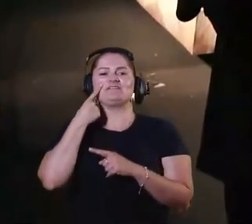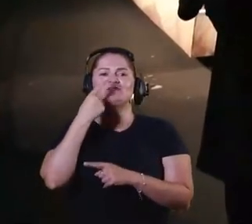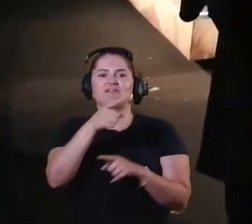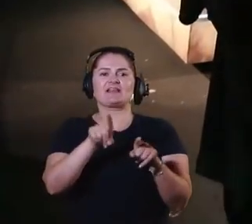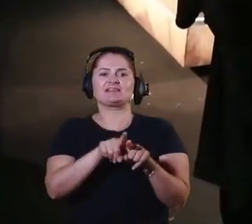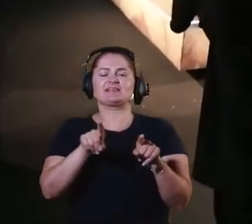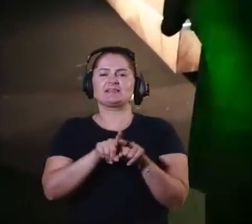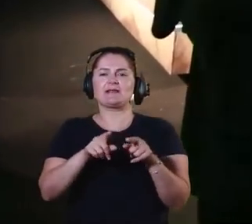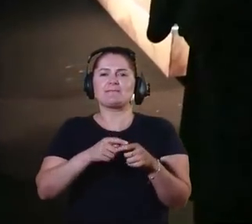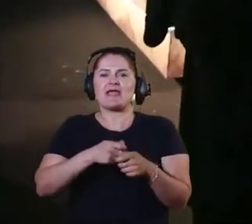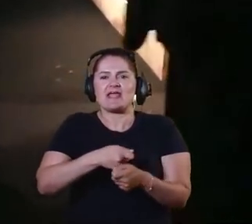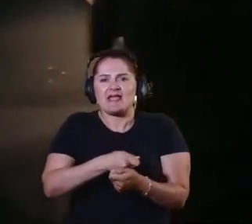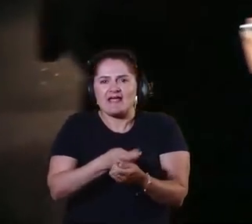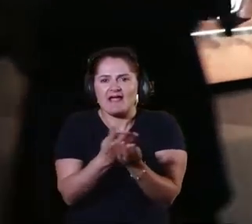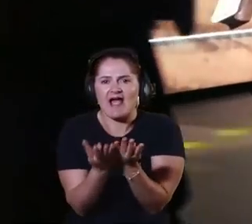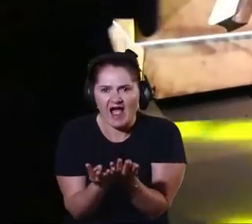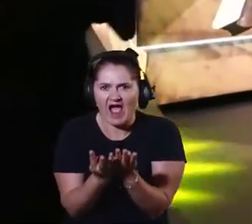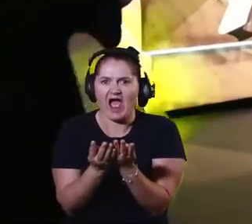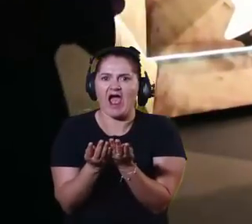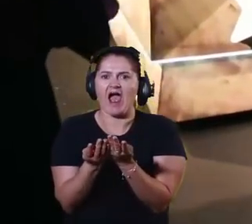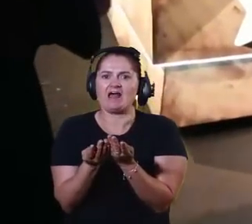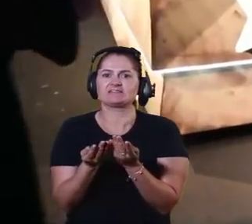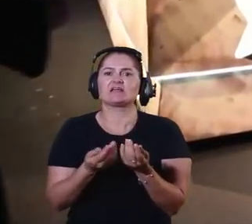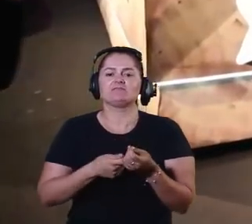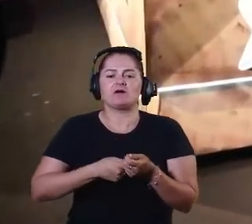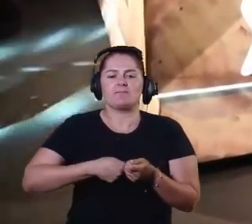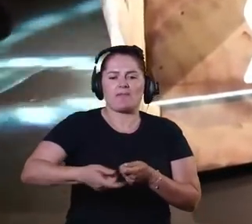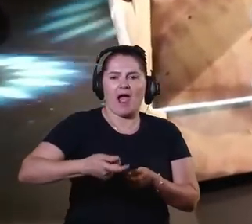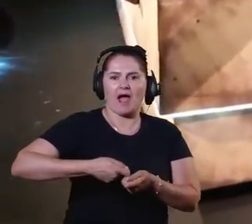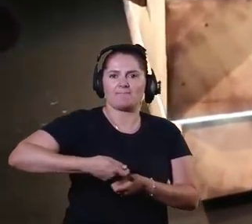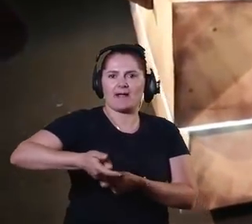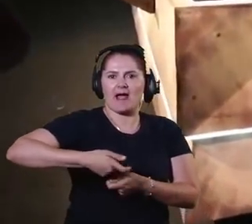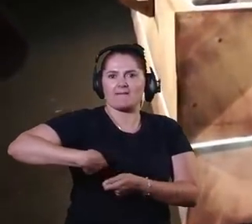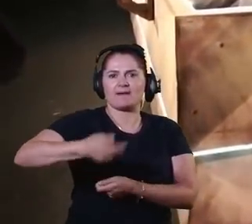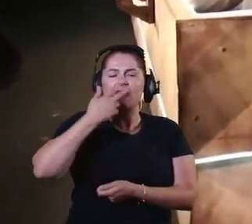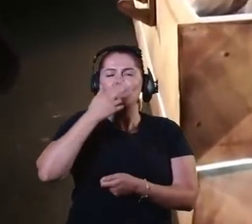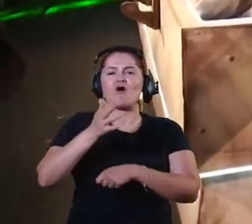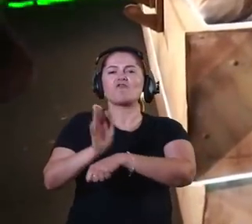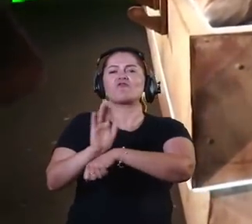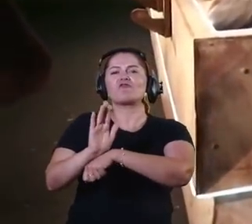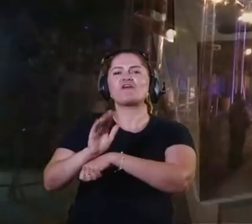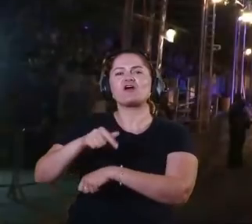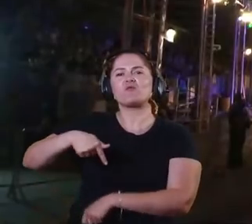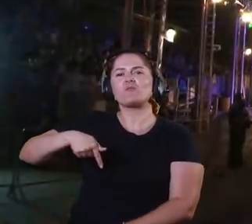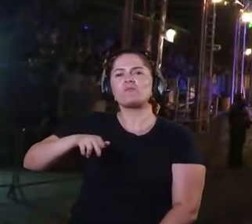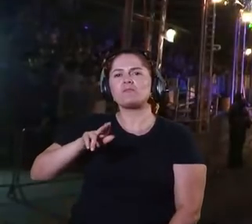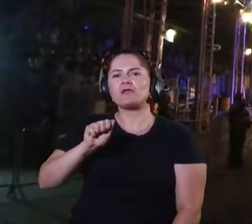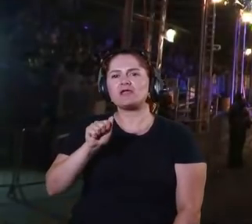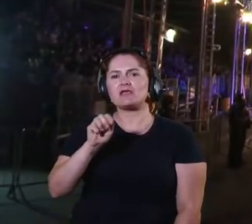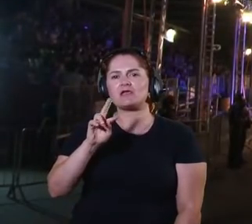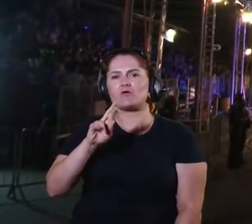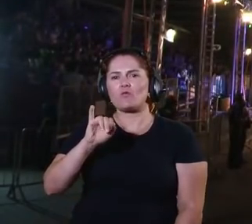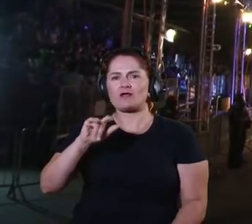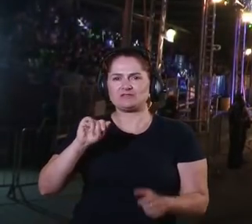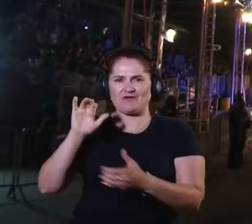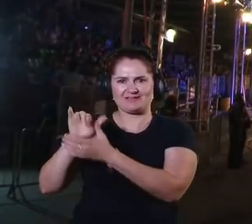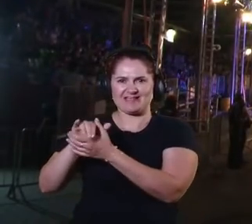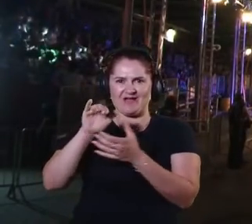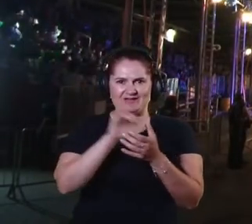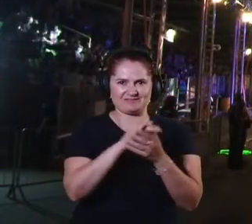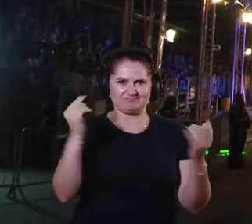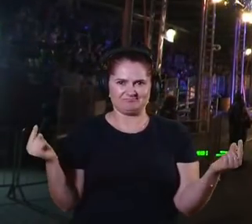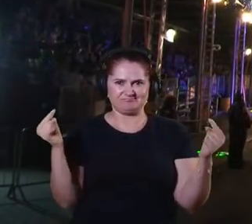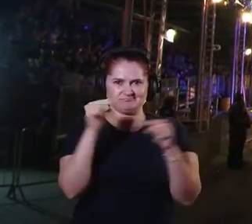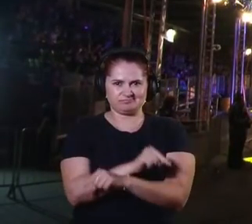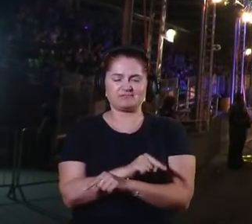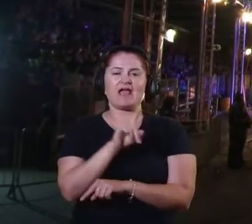do quadrilho, o quadrilho de José Clemente Pozenato, o quadrilho que foi nome para o cinema, que